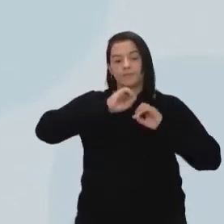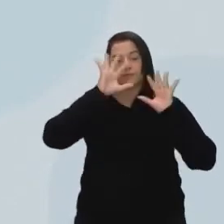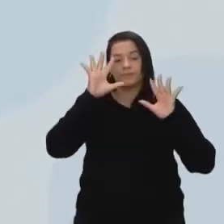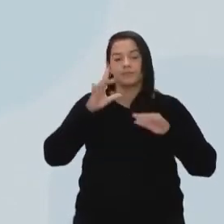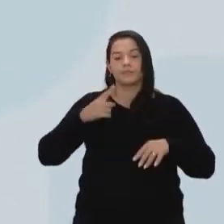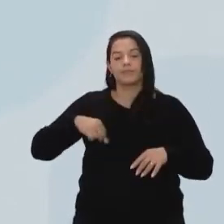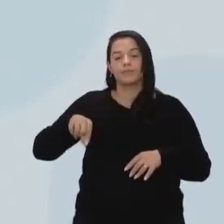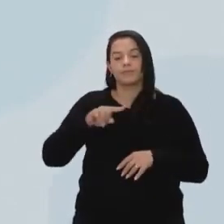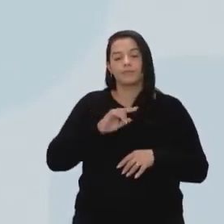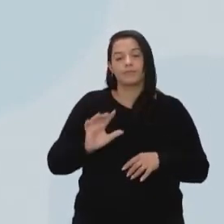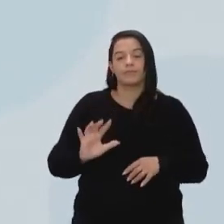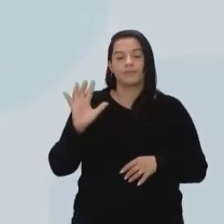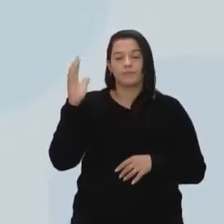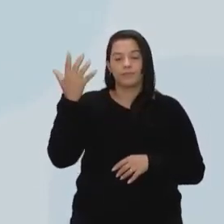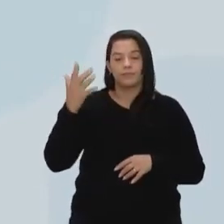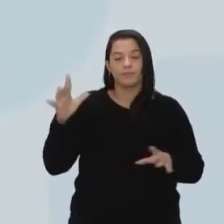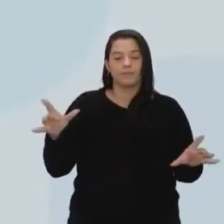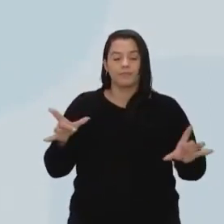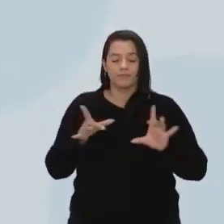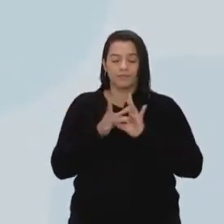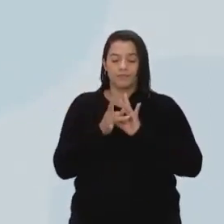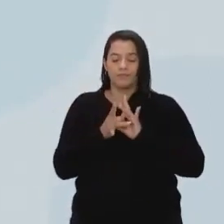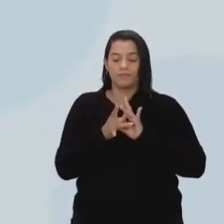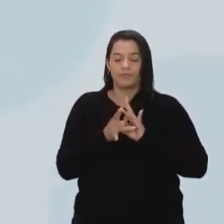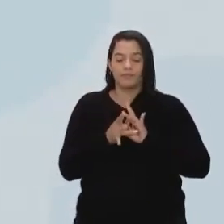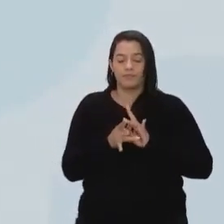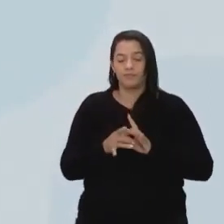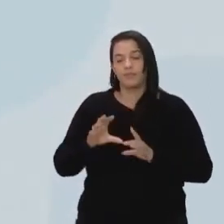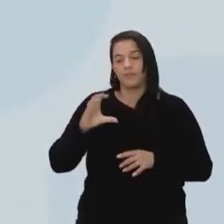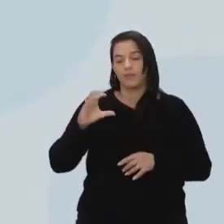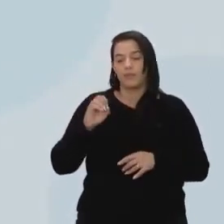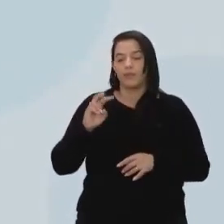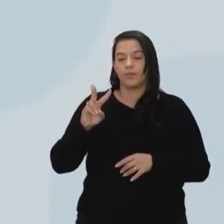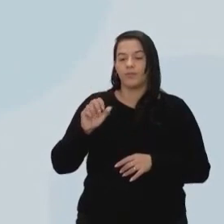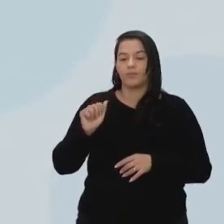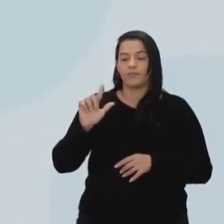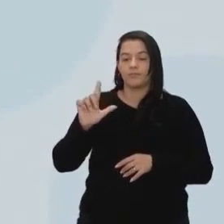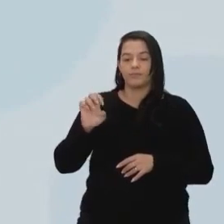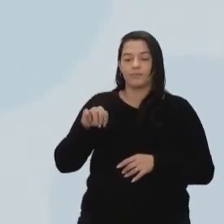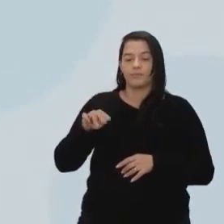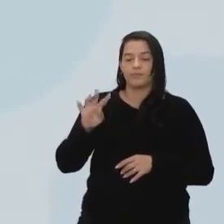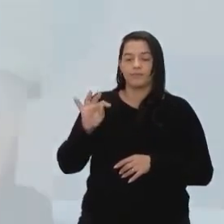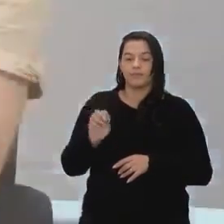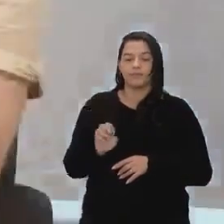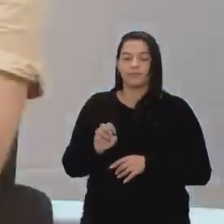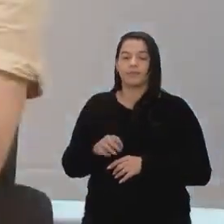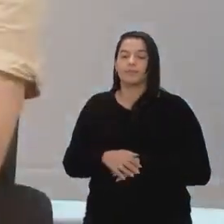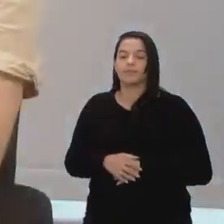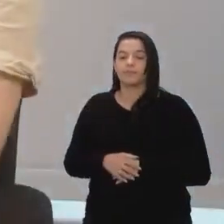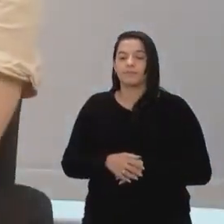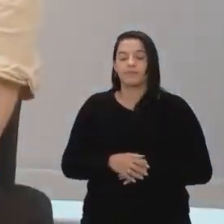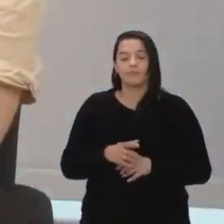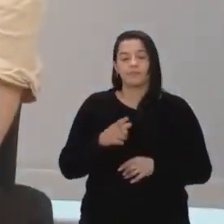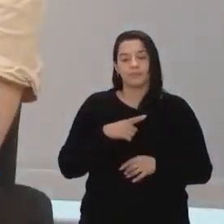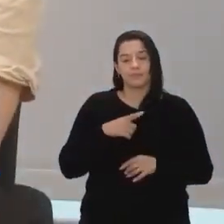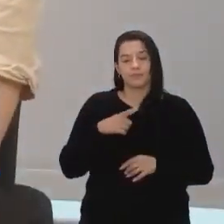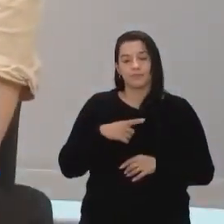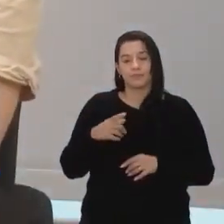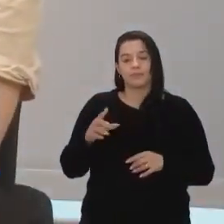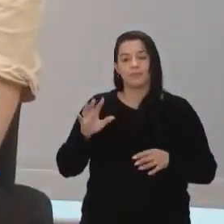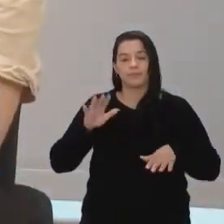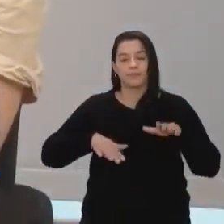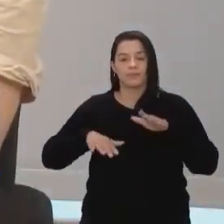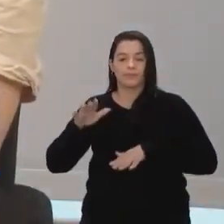aqui acontece por meio de ligação covalente. São perguntas que acabam, né, sendo pegadinhas, né,